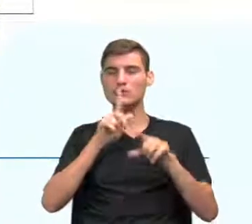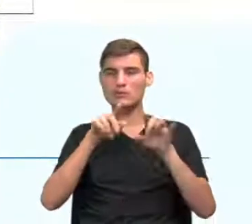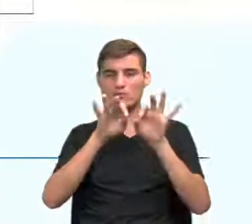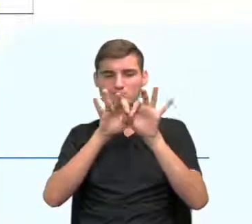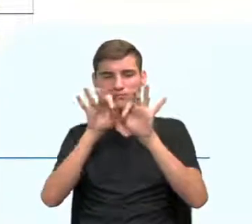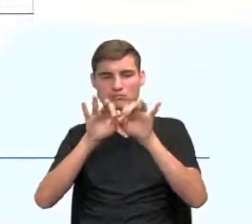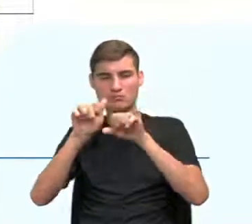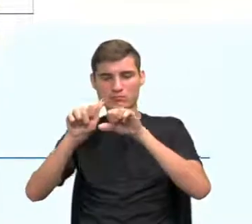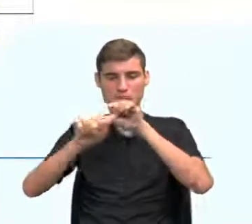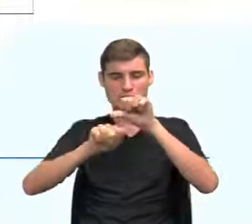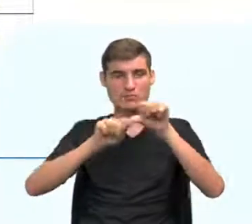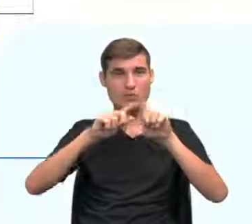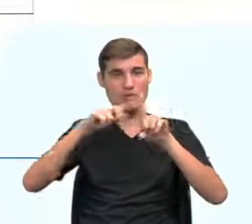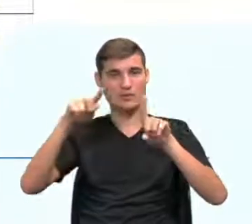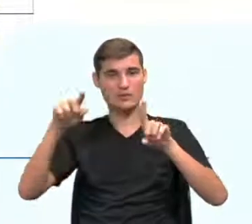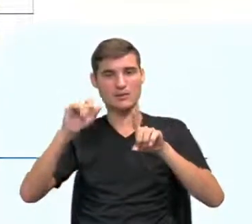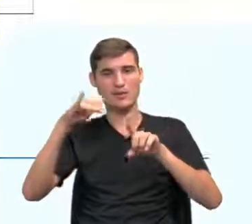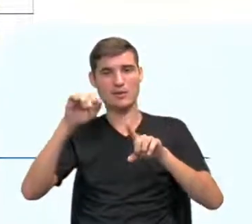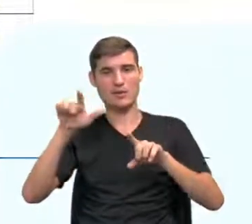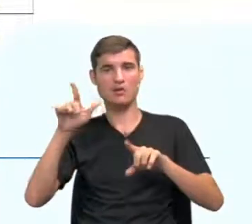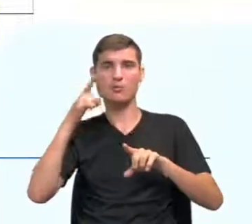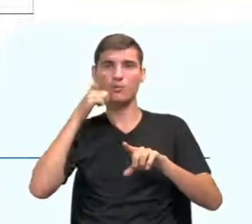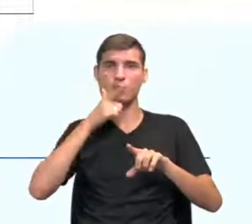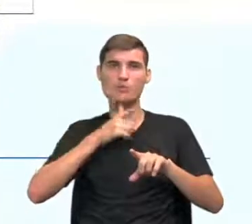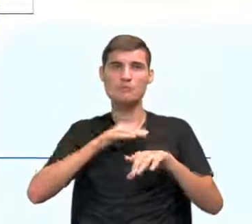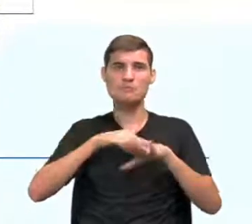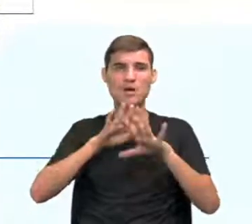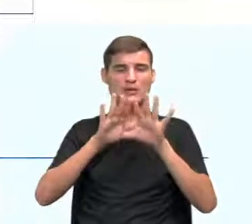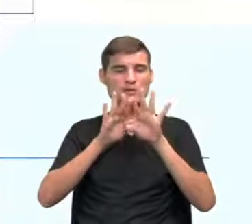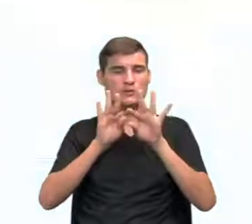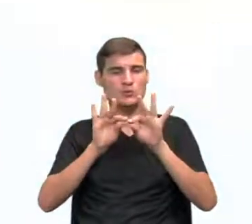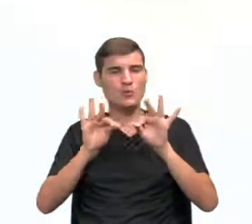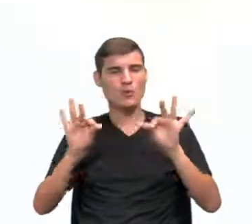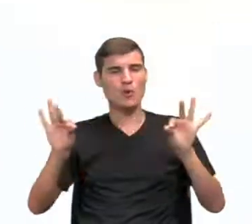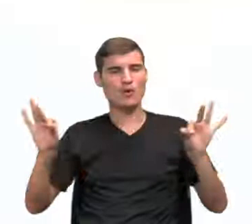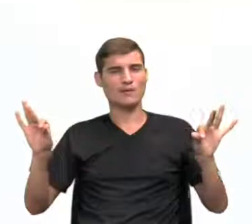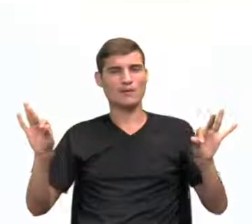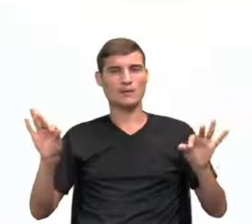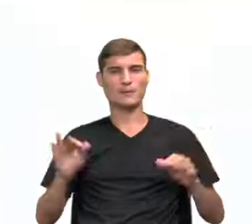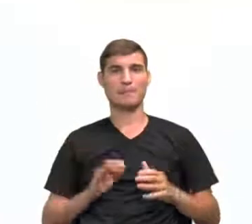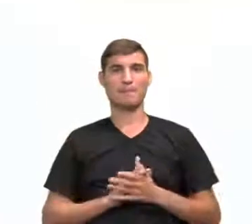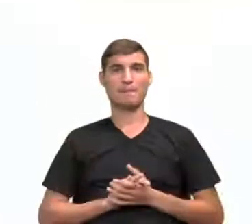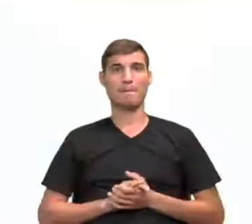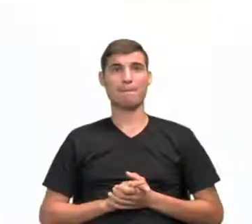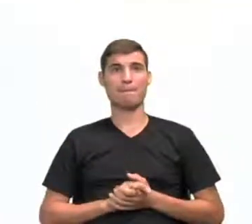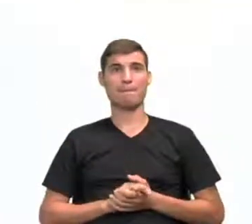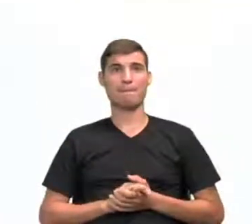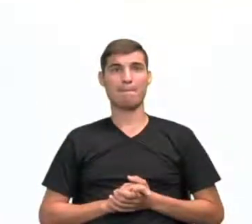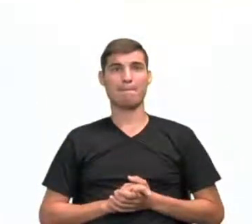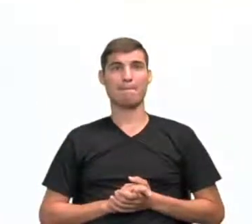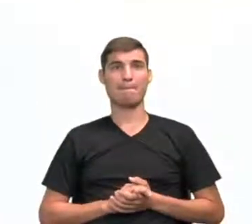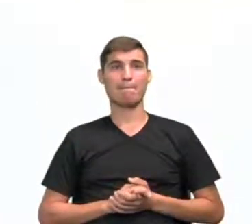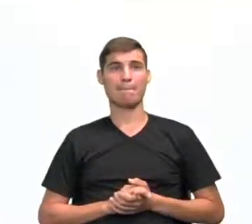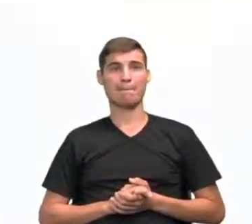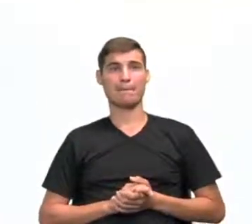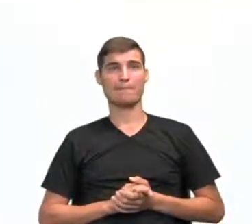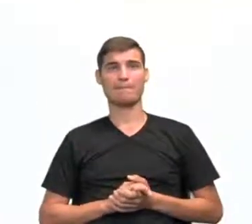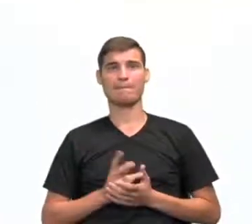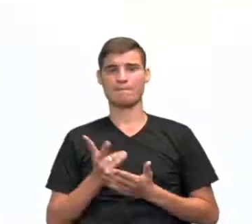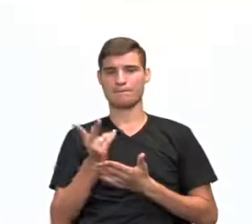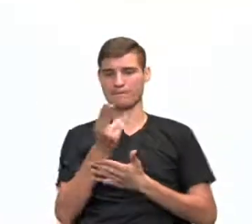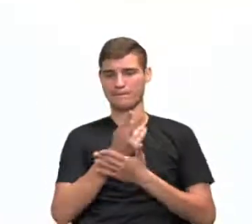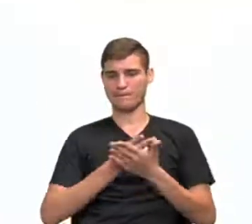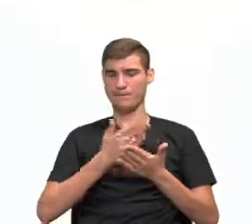filtragem no sinal e deixar ele mais suavizado. Aqui, vou fazer um desenho,